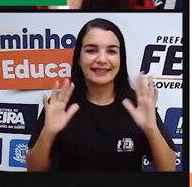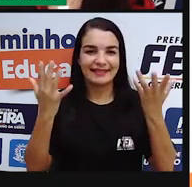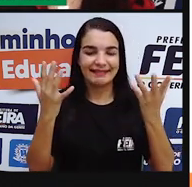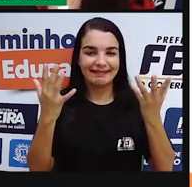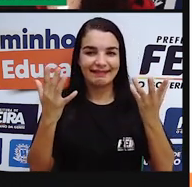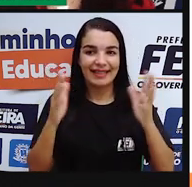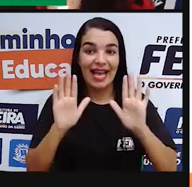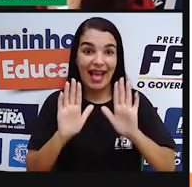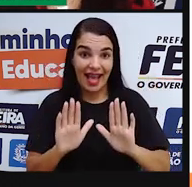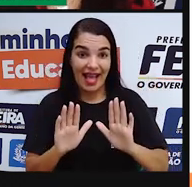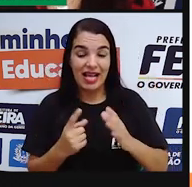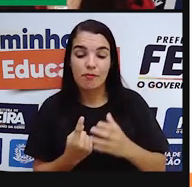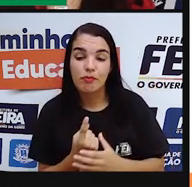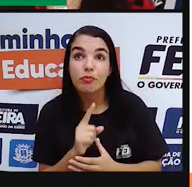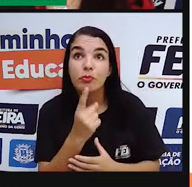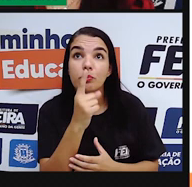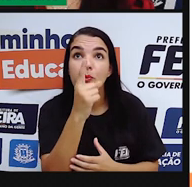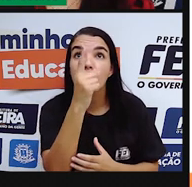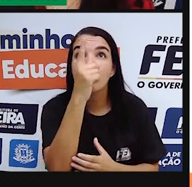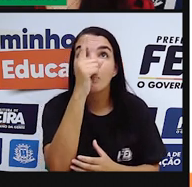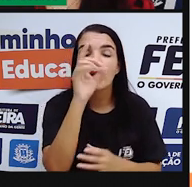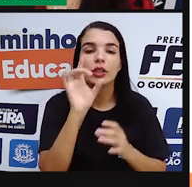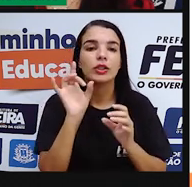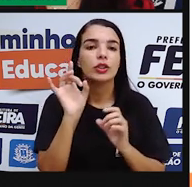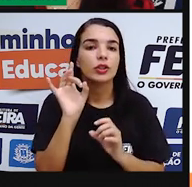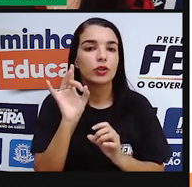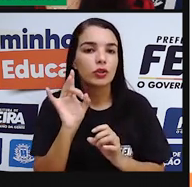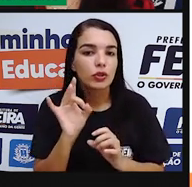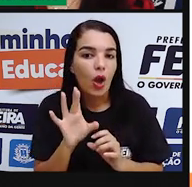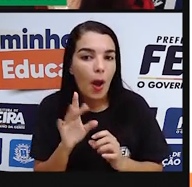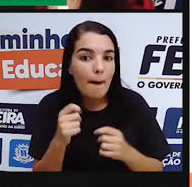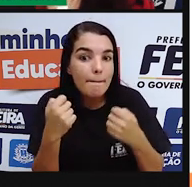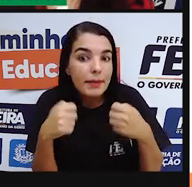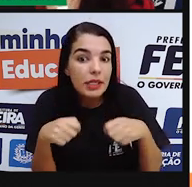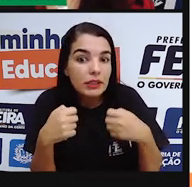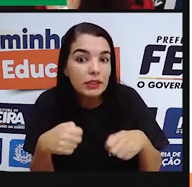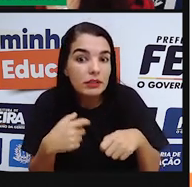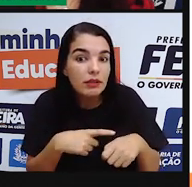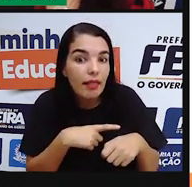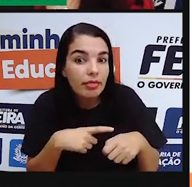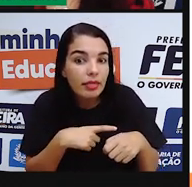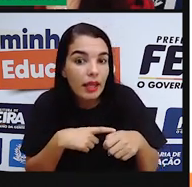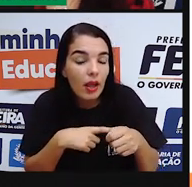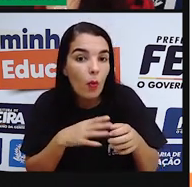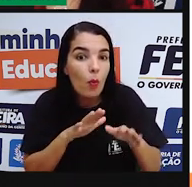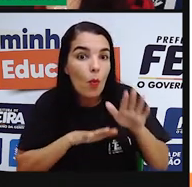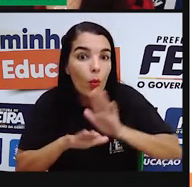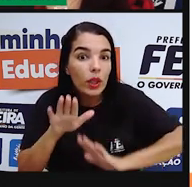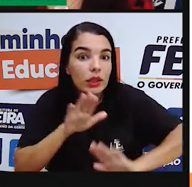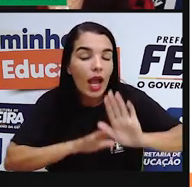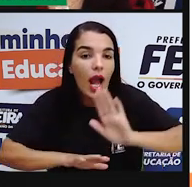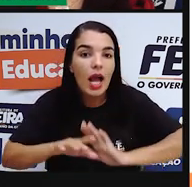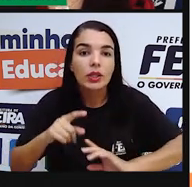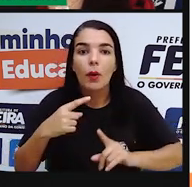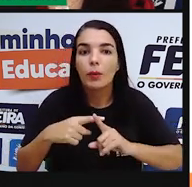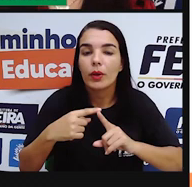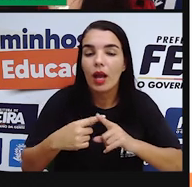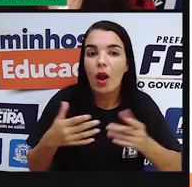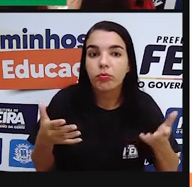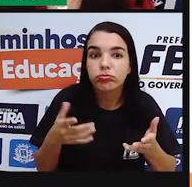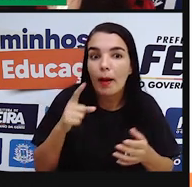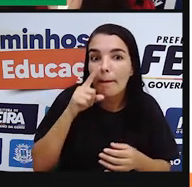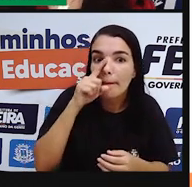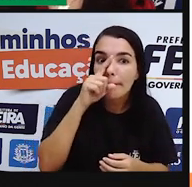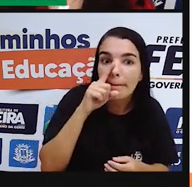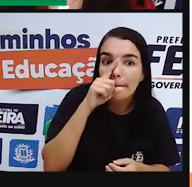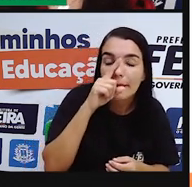tradicionais, embora atualmente existam restrições por questões de segurança. Os balões hoje eles são utilizados